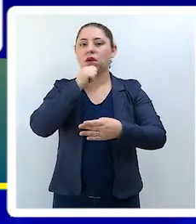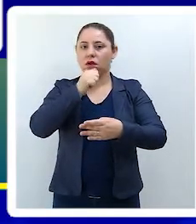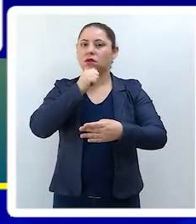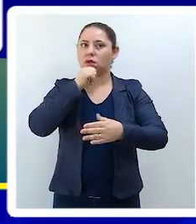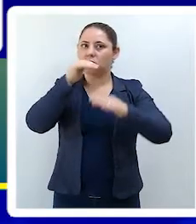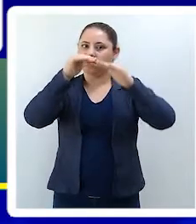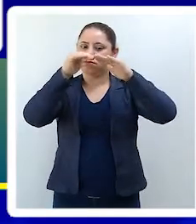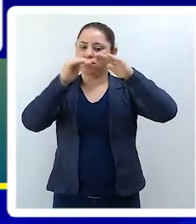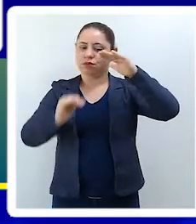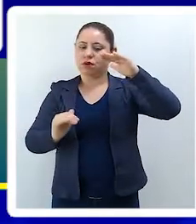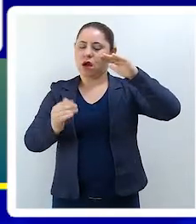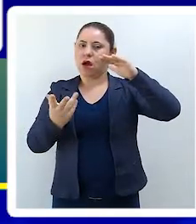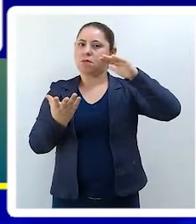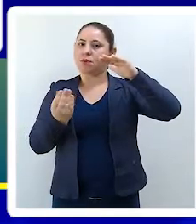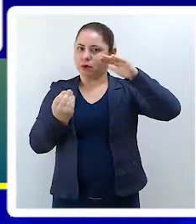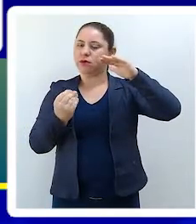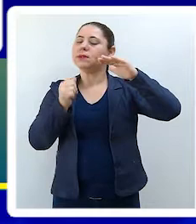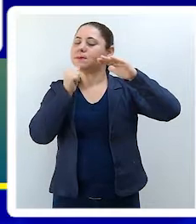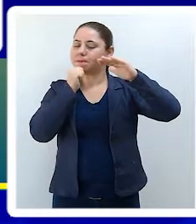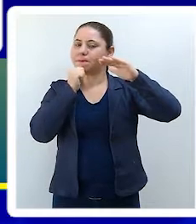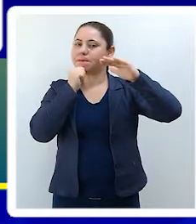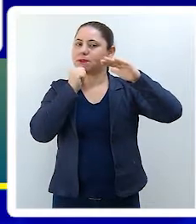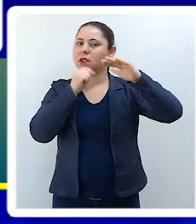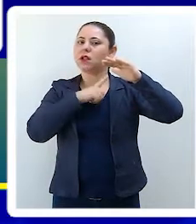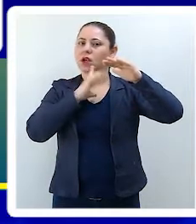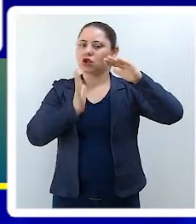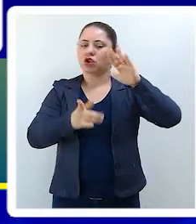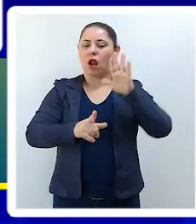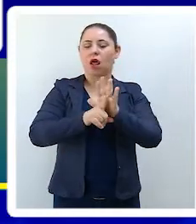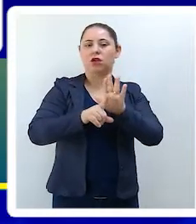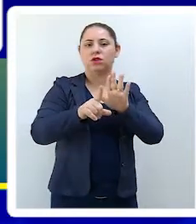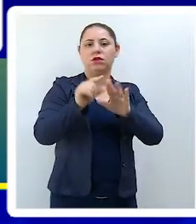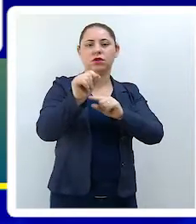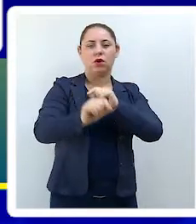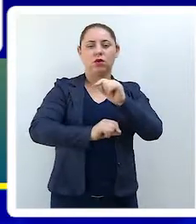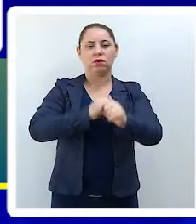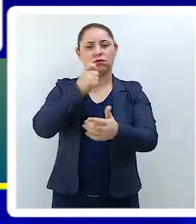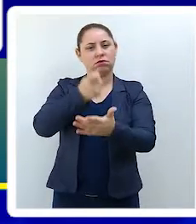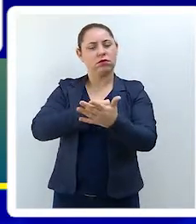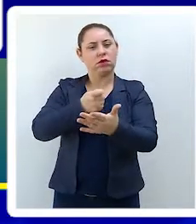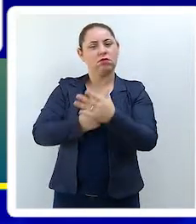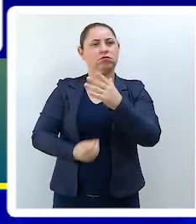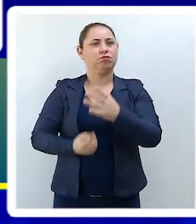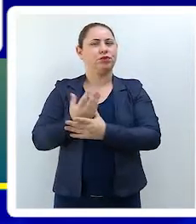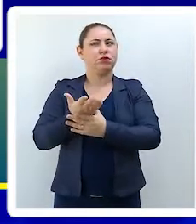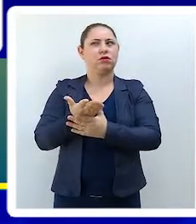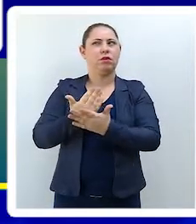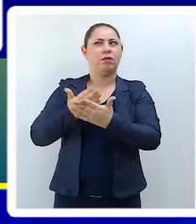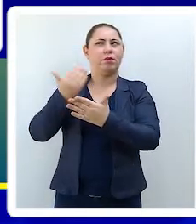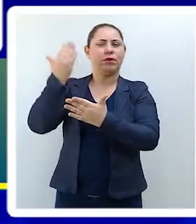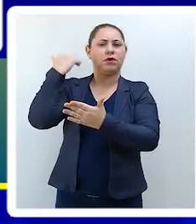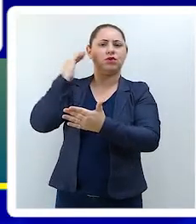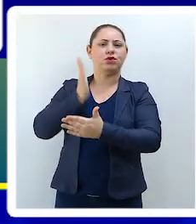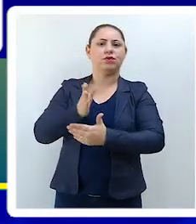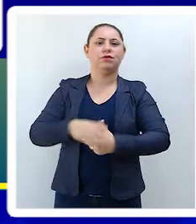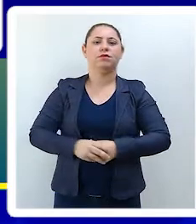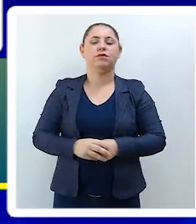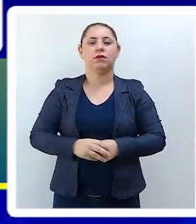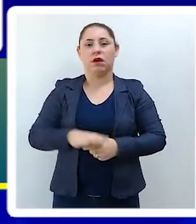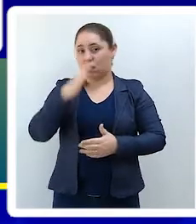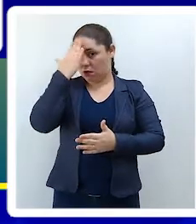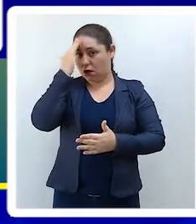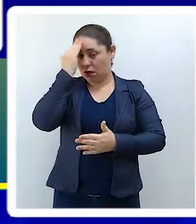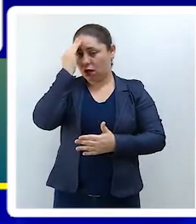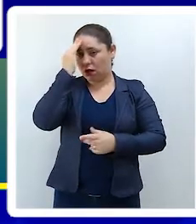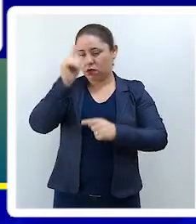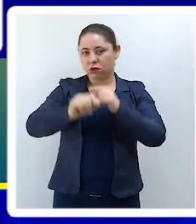gente ainda está numa desigualdade muito grande. E a gente já tem essa legislação existindo de um certo tempo. Então, assim, a